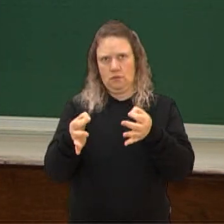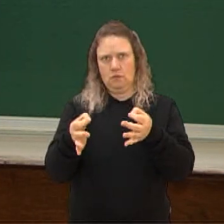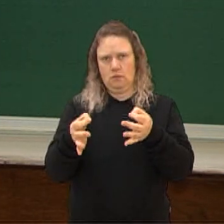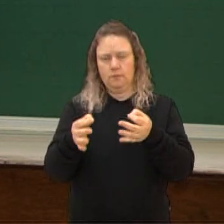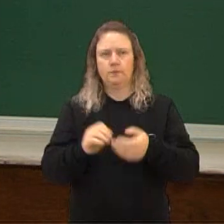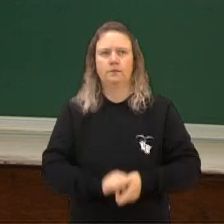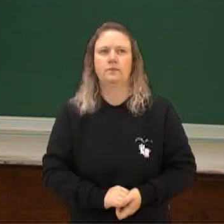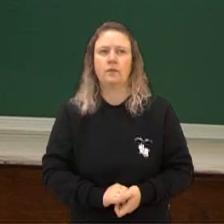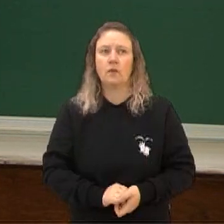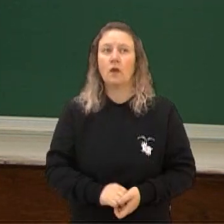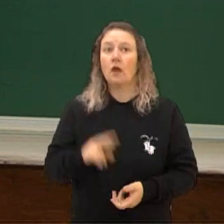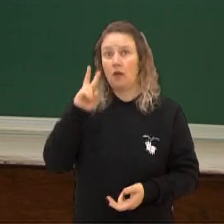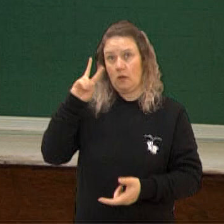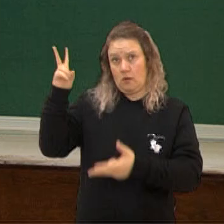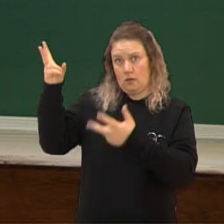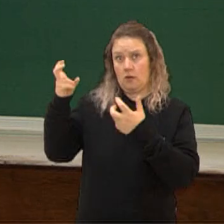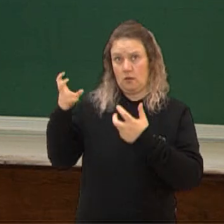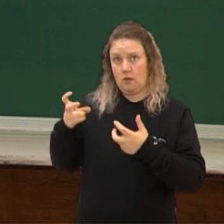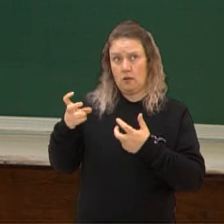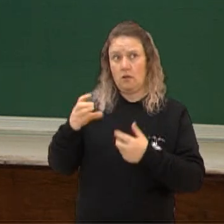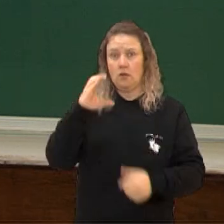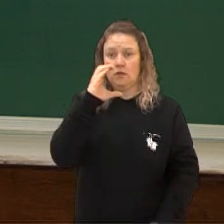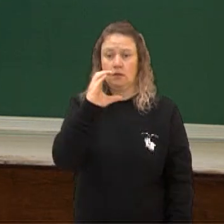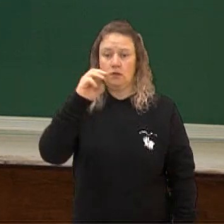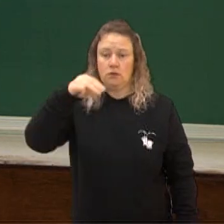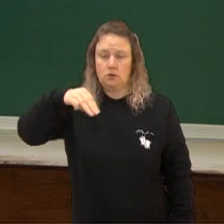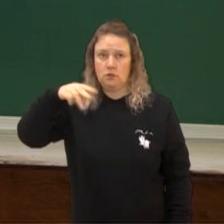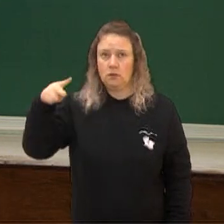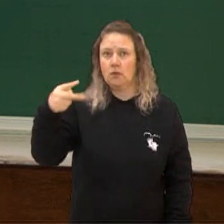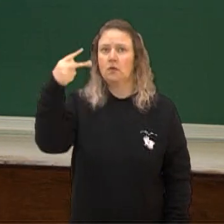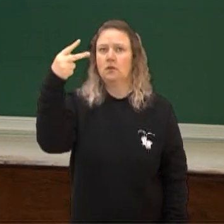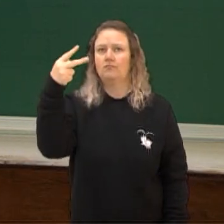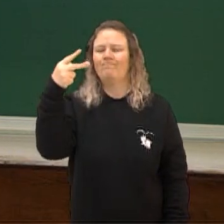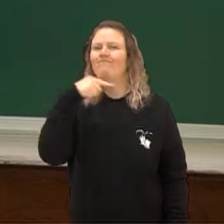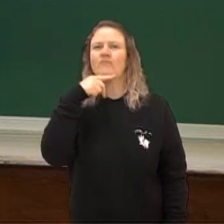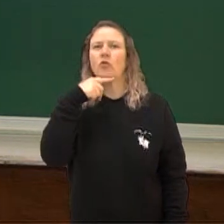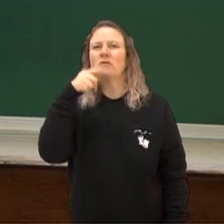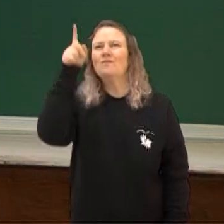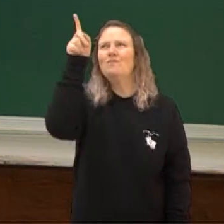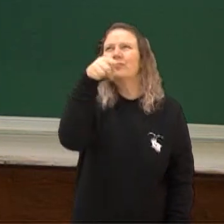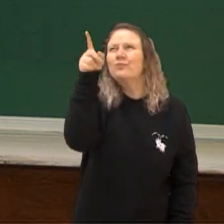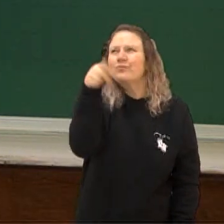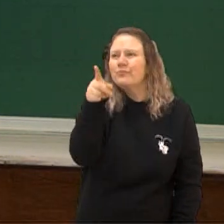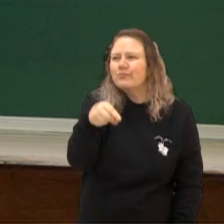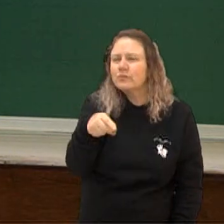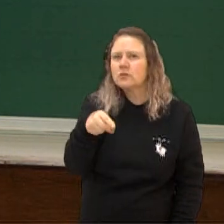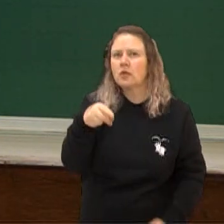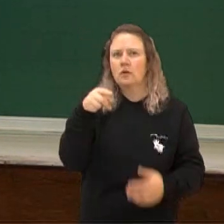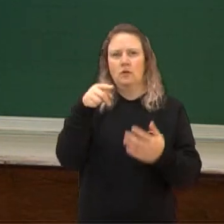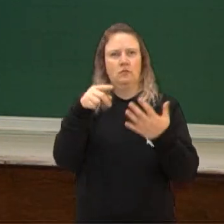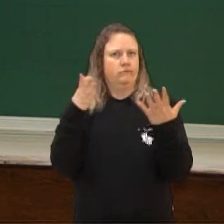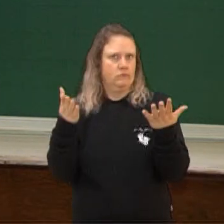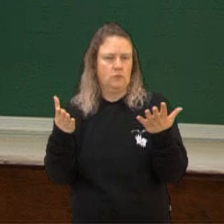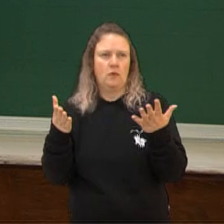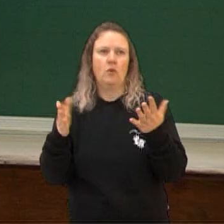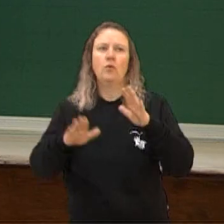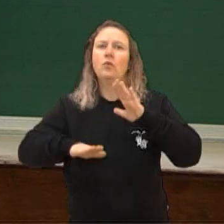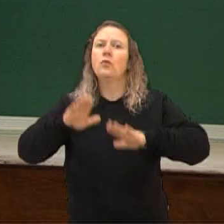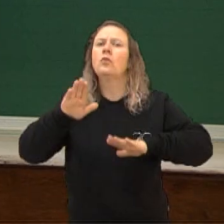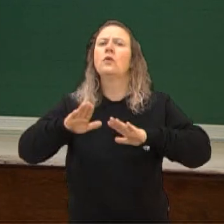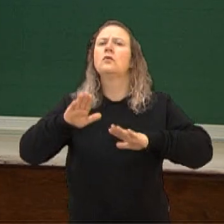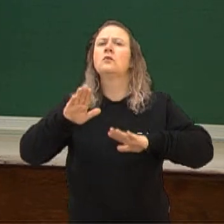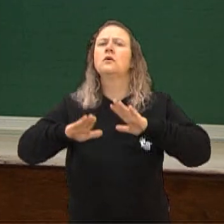medida estão corretas. Então você não conseguiria eliminar. O que acontece muitas vezes é